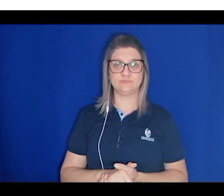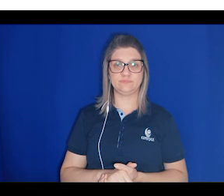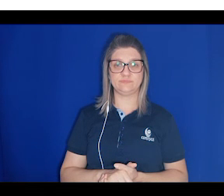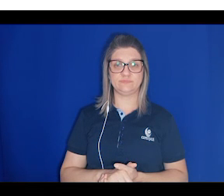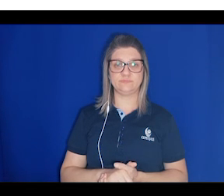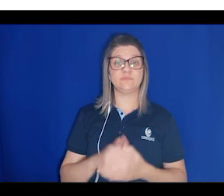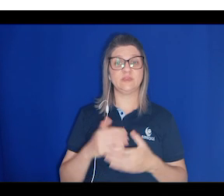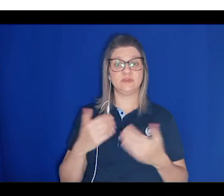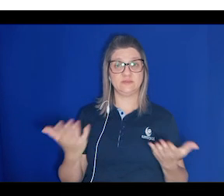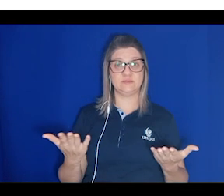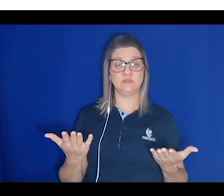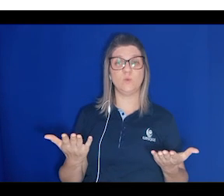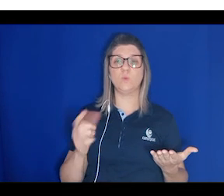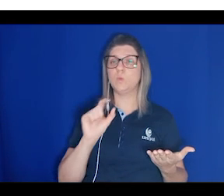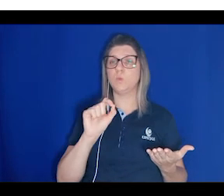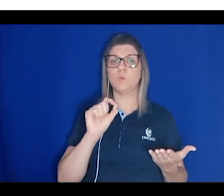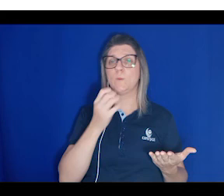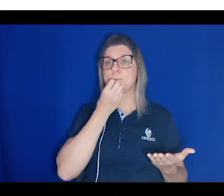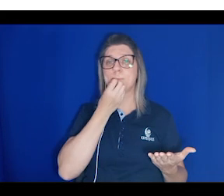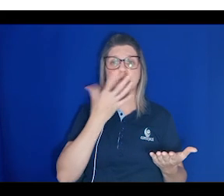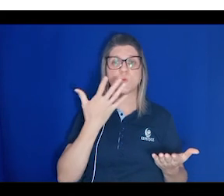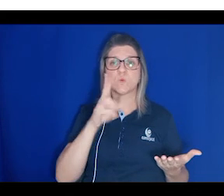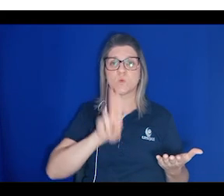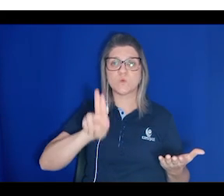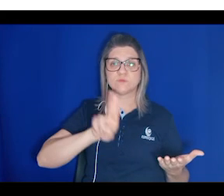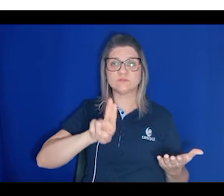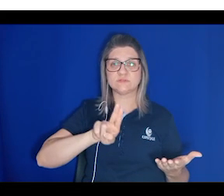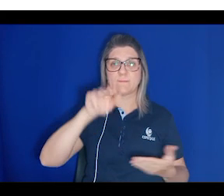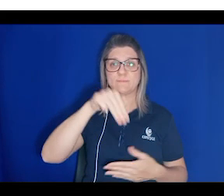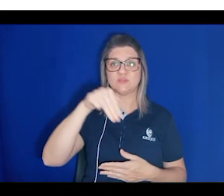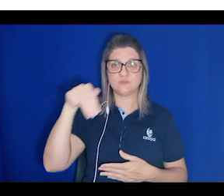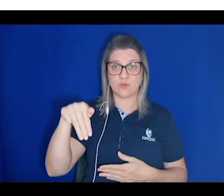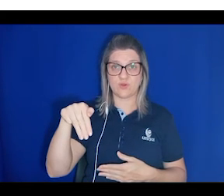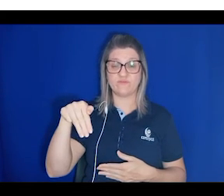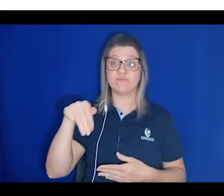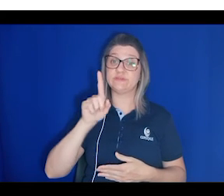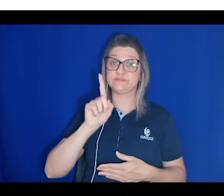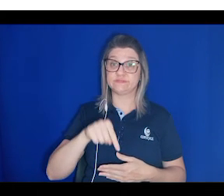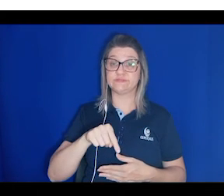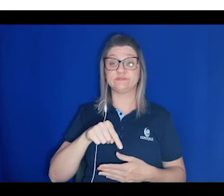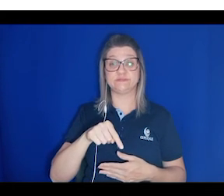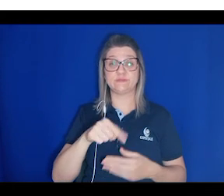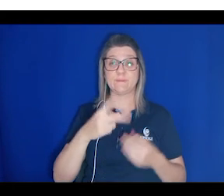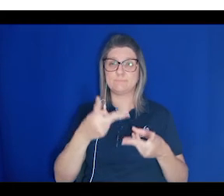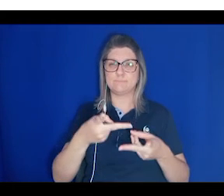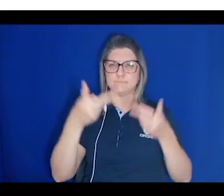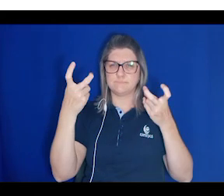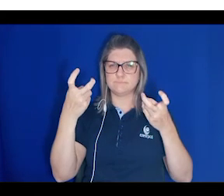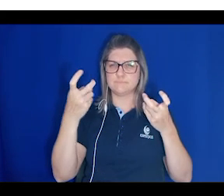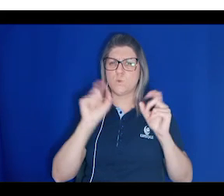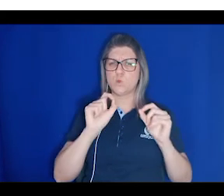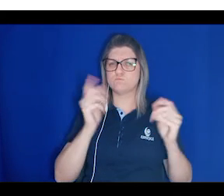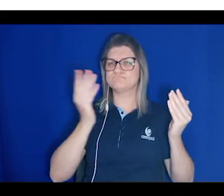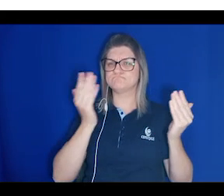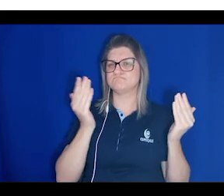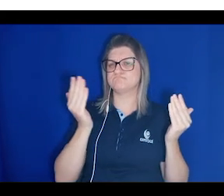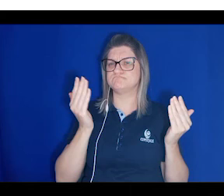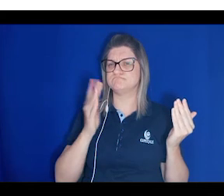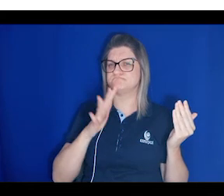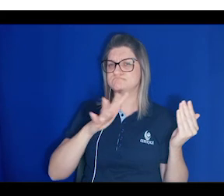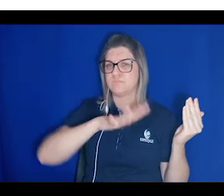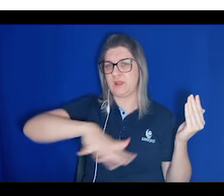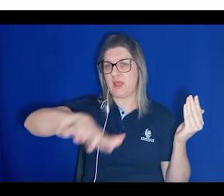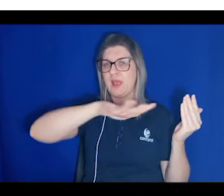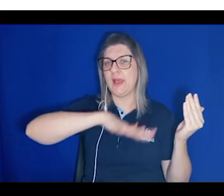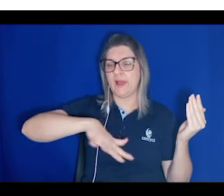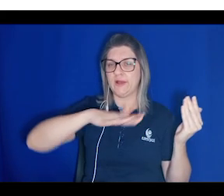Portanto, as vantagens das médias móveis. Elas captam as tendências do mercado. Elas não vão prever o futuro, mas me indicam a tendência